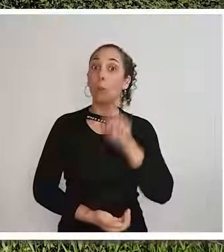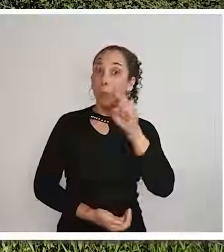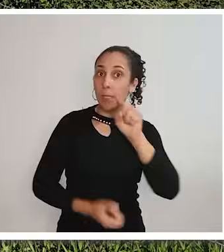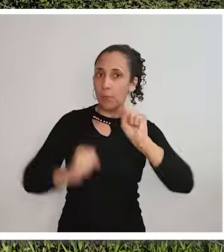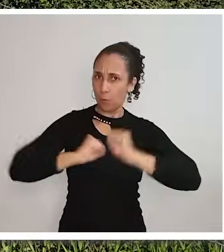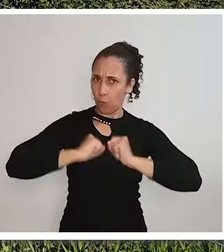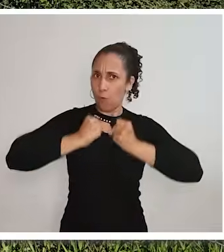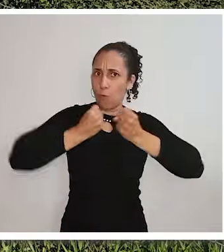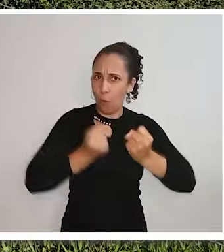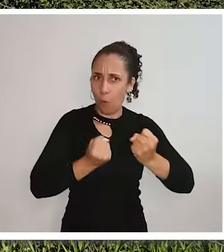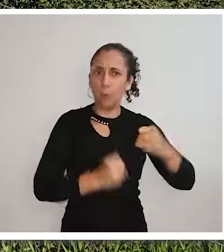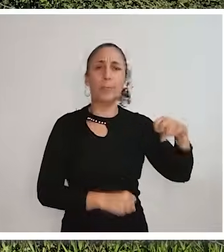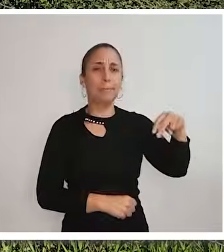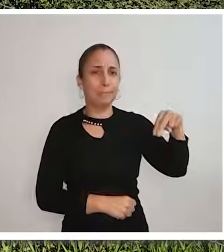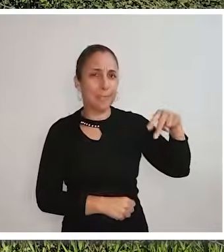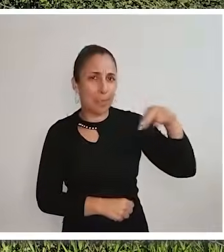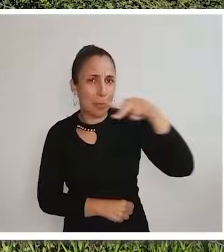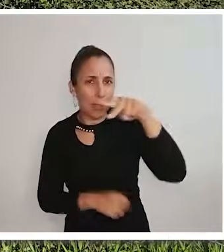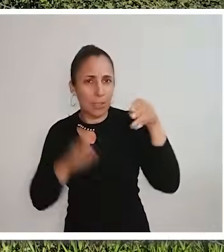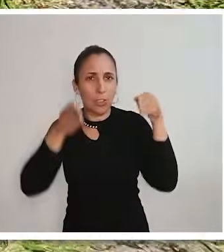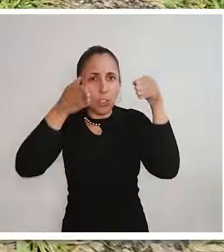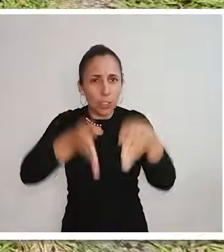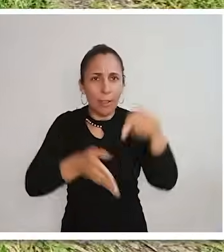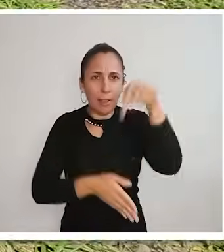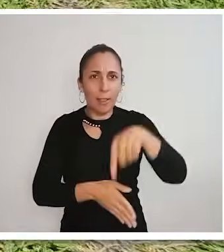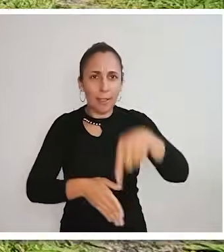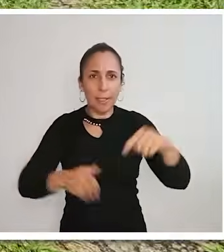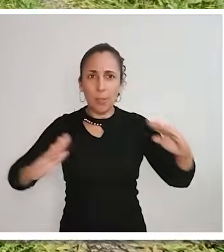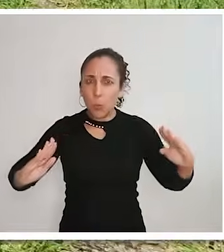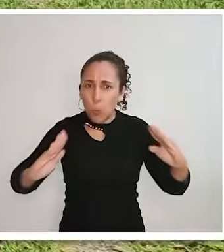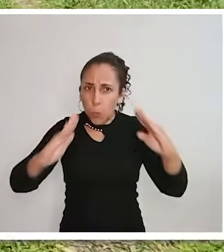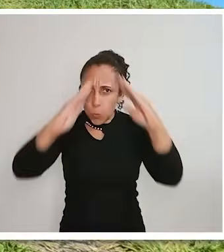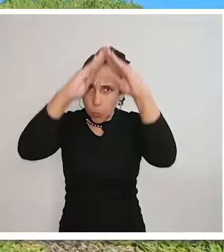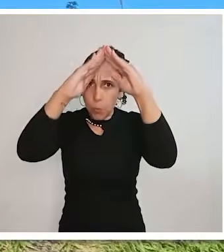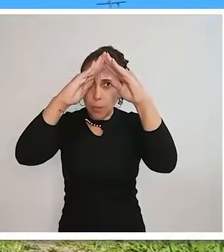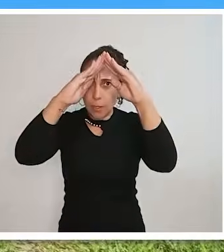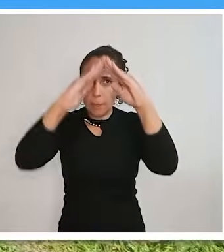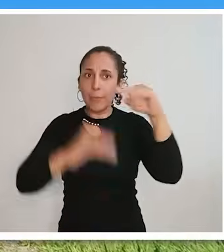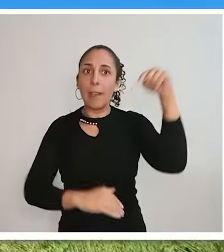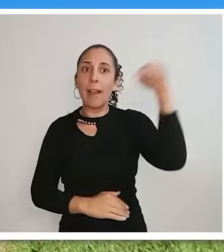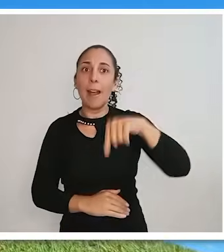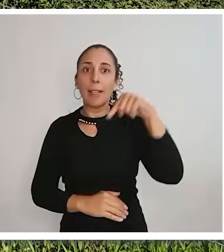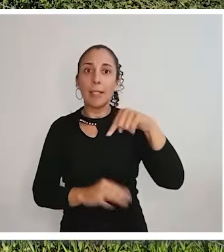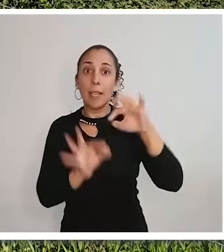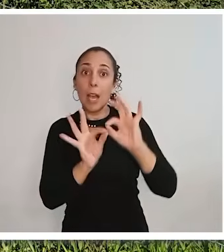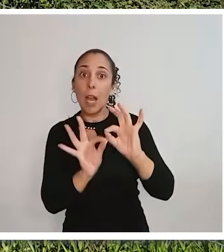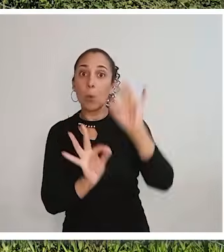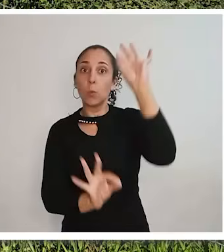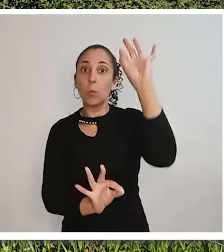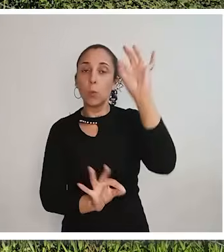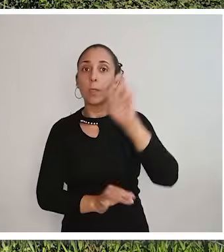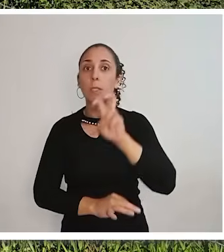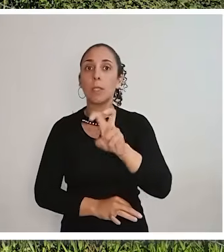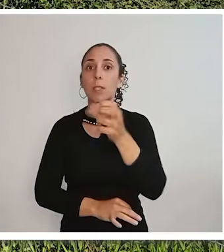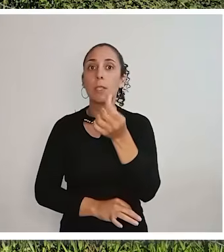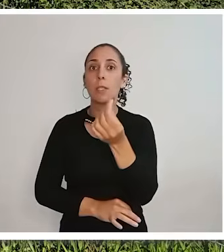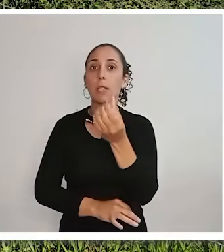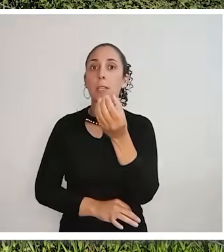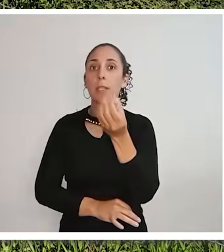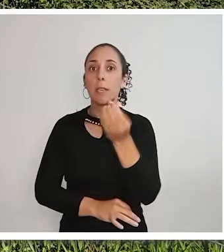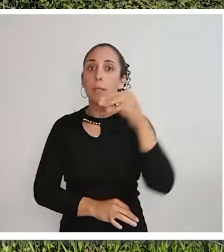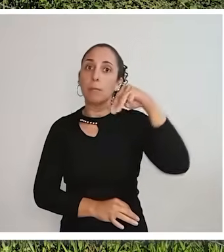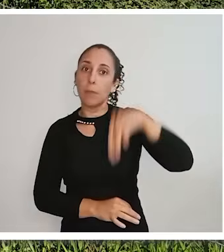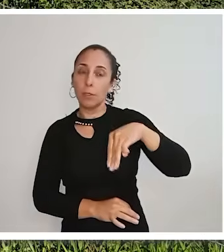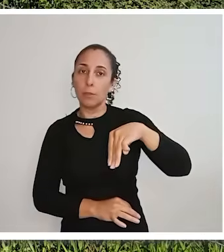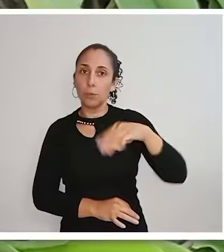Olha, se você tiver com disposição, você chega aqui em Chiador, faz a caminhadinha, vem até aqui o Morro das Torres. Eu estou aqui a mais ou menos